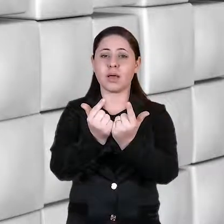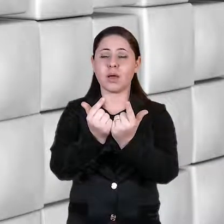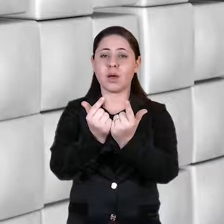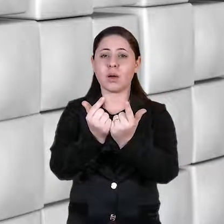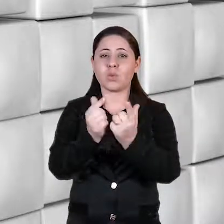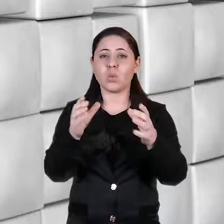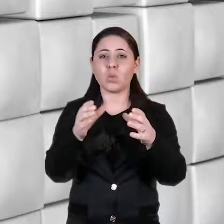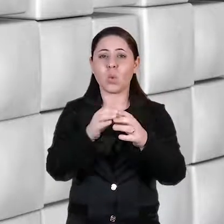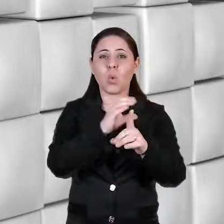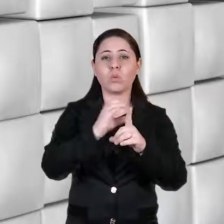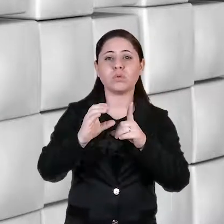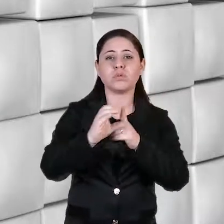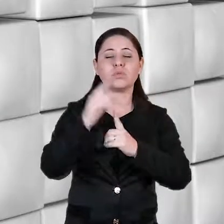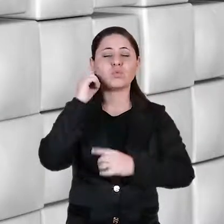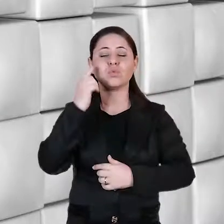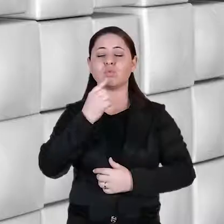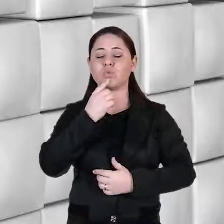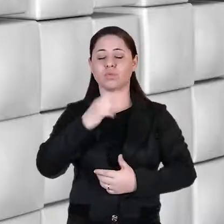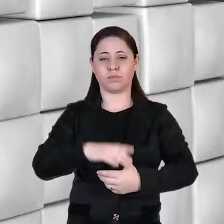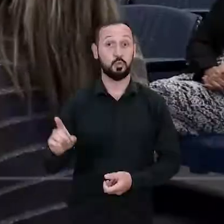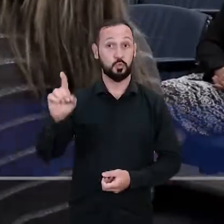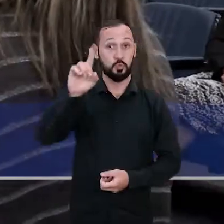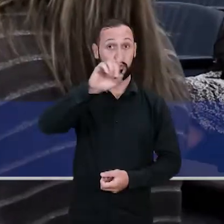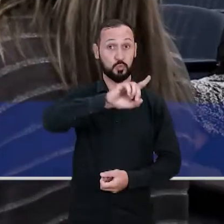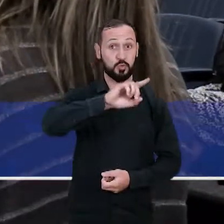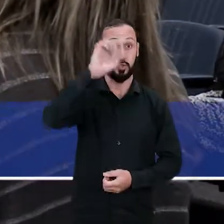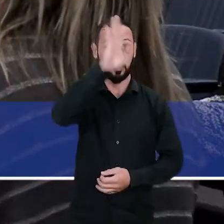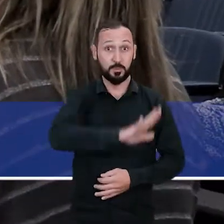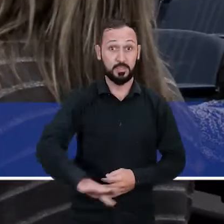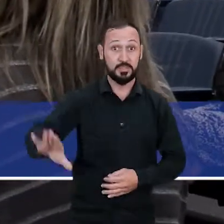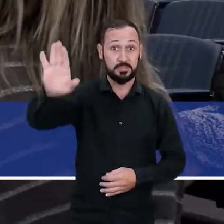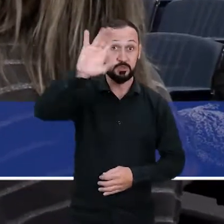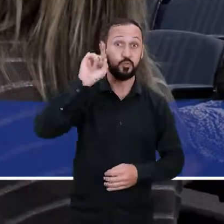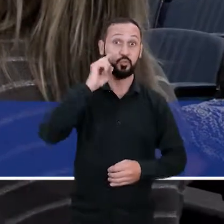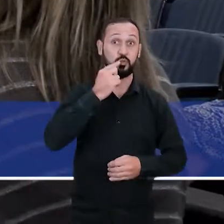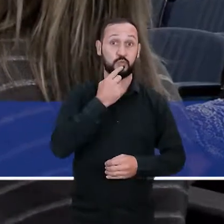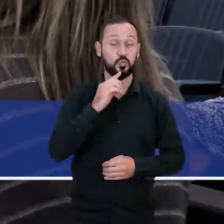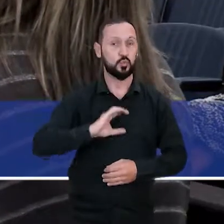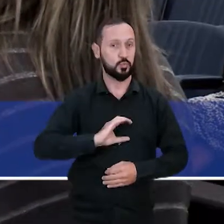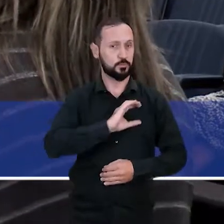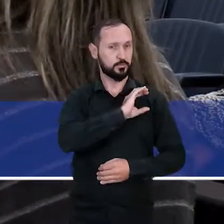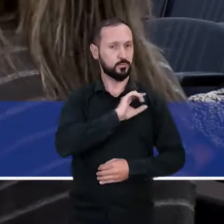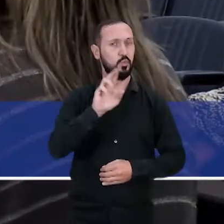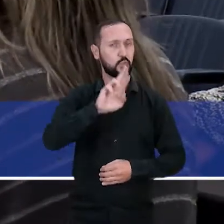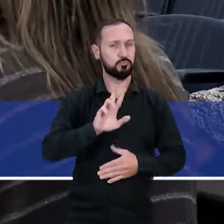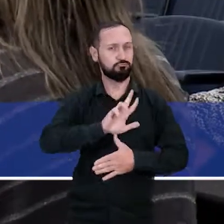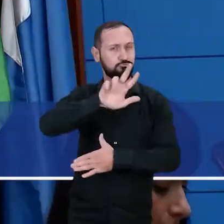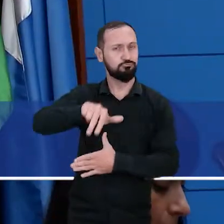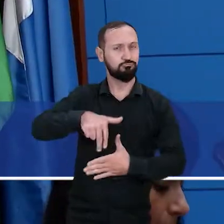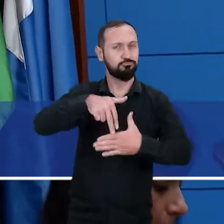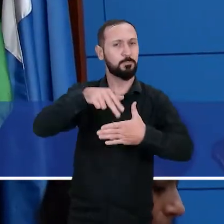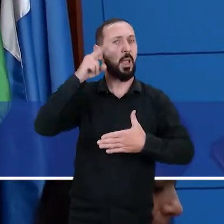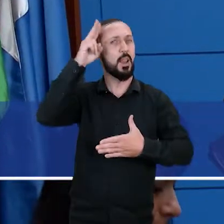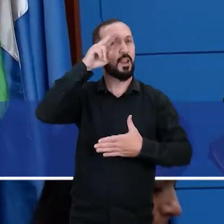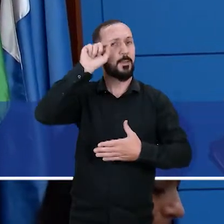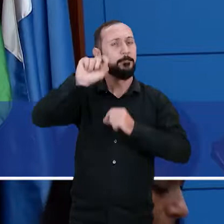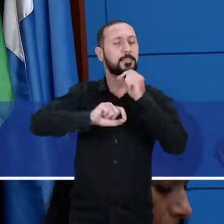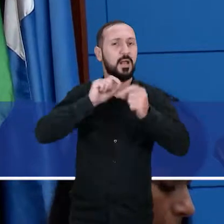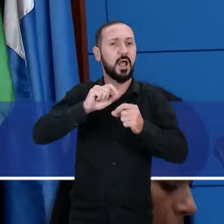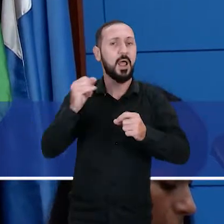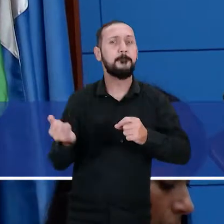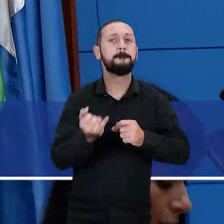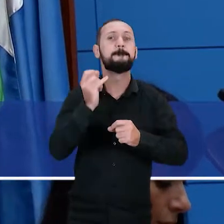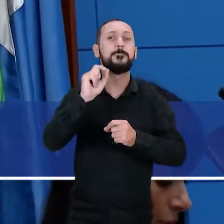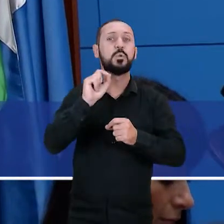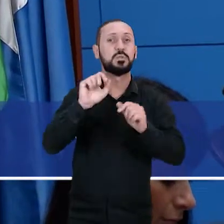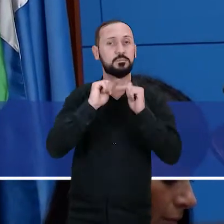essa parcela da população. No Dia Nacional do Surdo, o deputado Capitão Contar, do PSL, usou a tribuna para relembrar